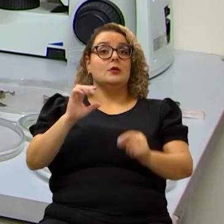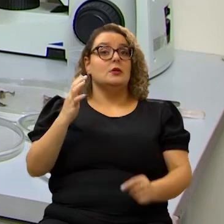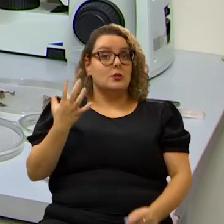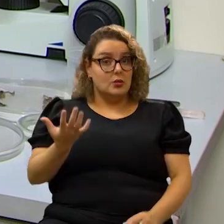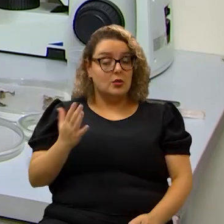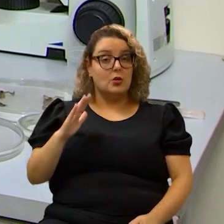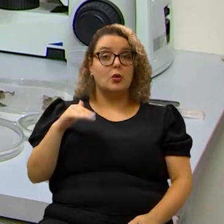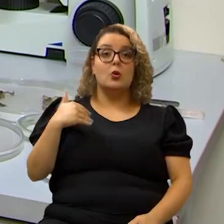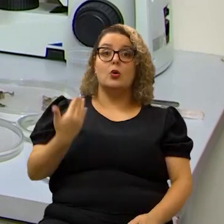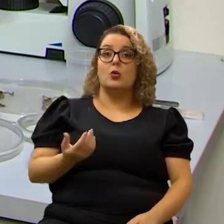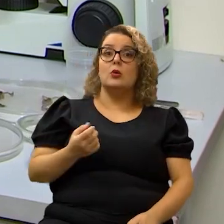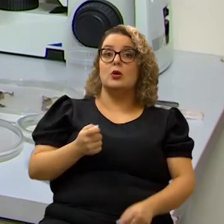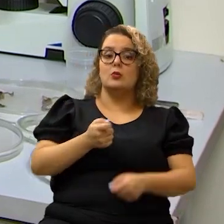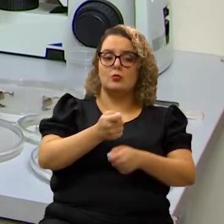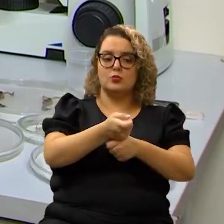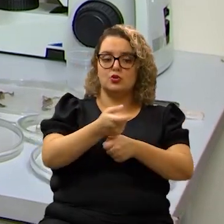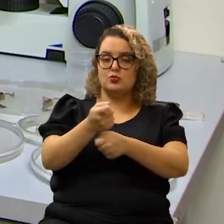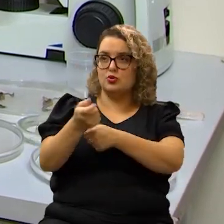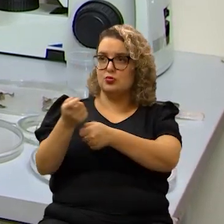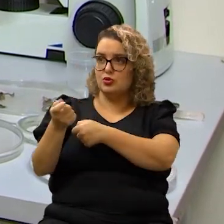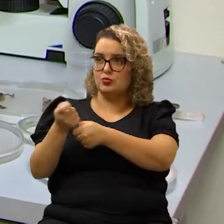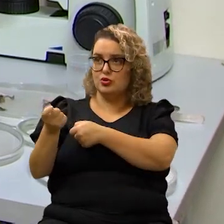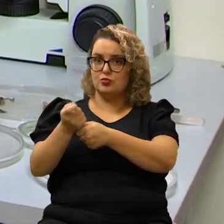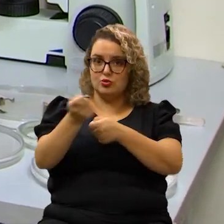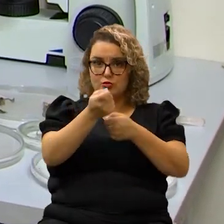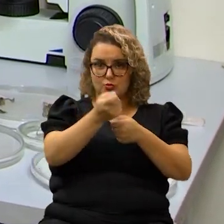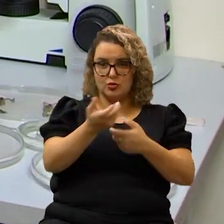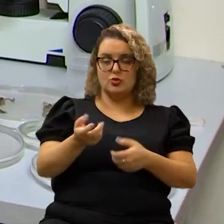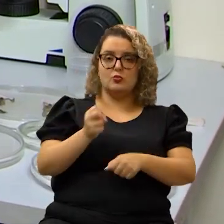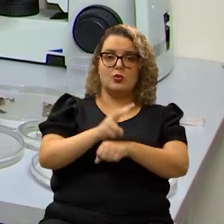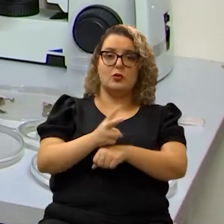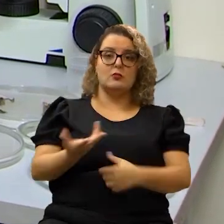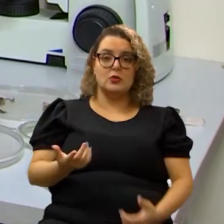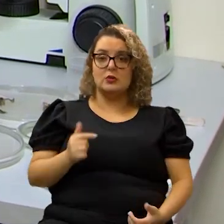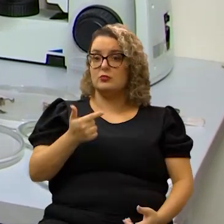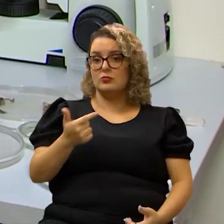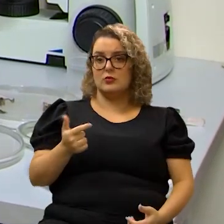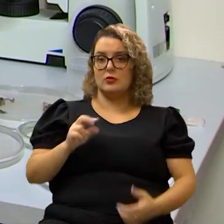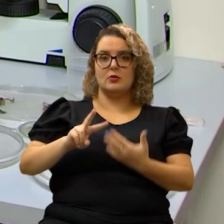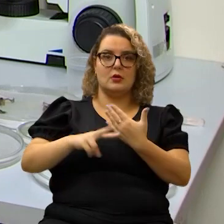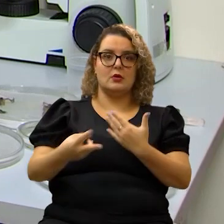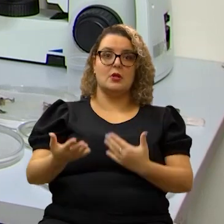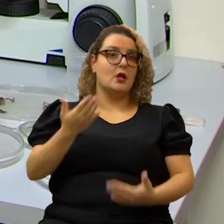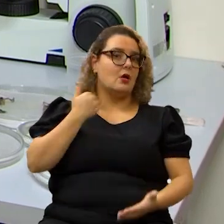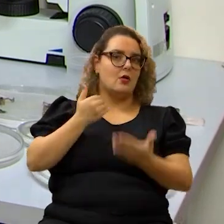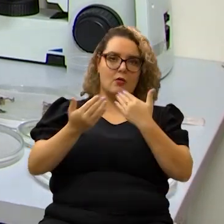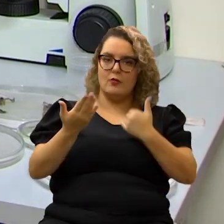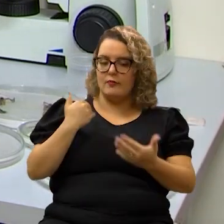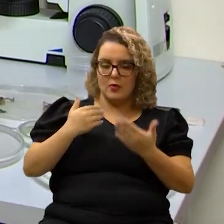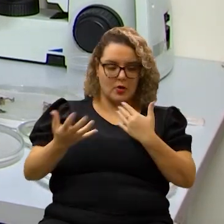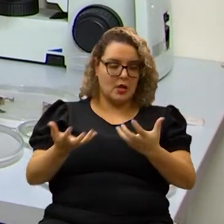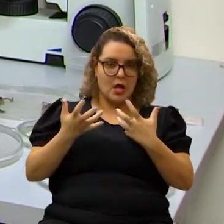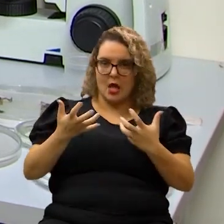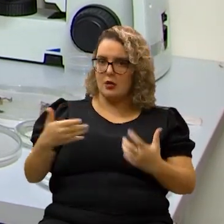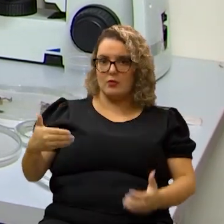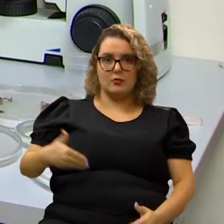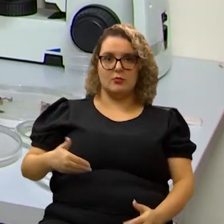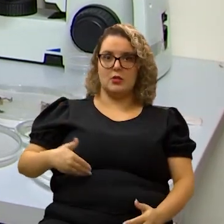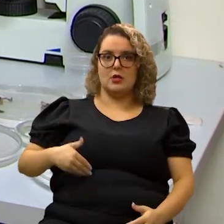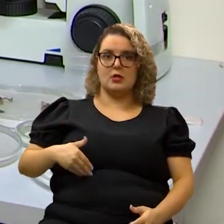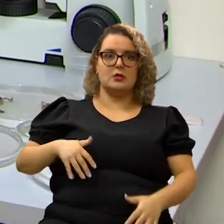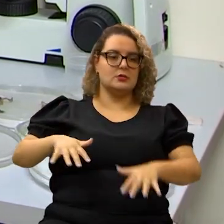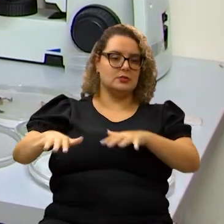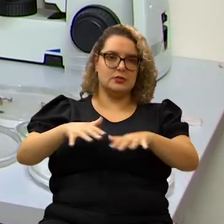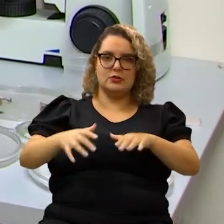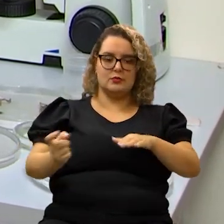meses, tá? E aí o que acontece? Quando ele sai, que o veneno não está mais fazendo efeito, ele está com fome, então ele sai